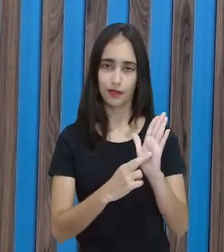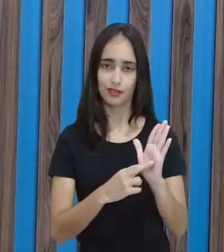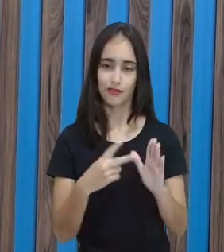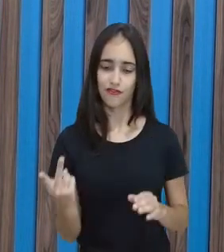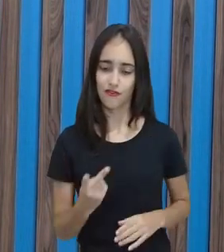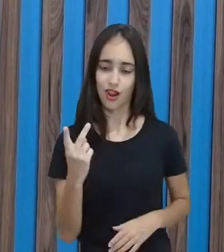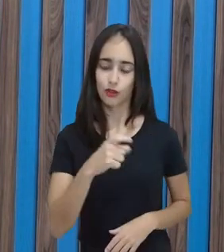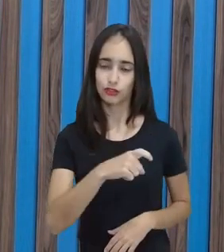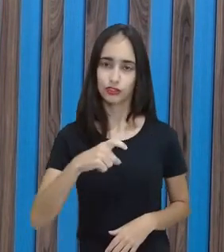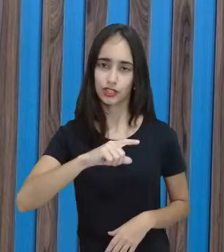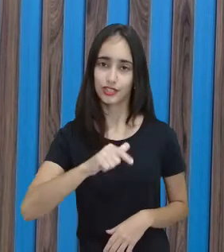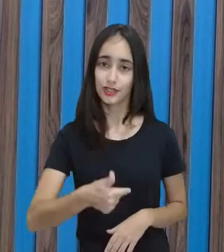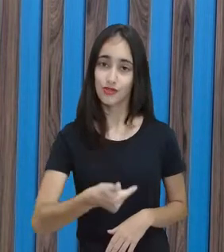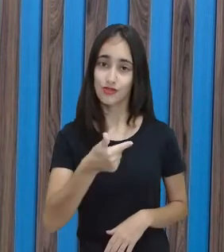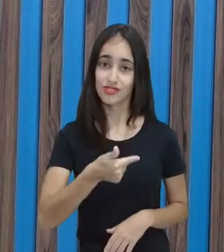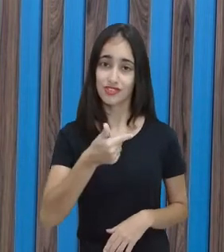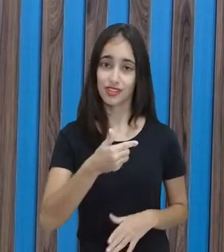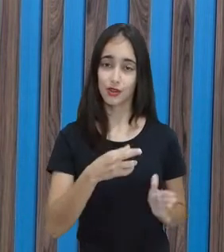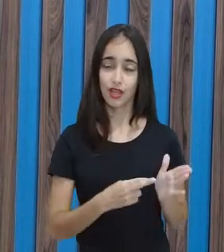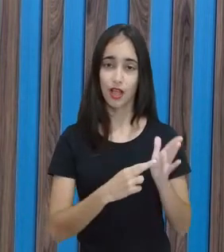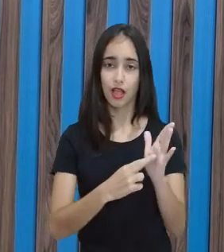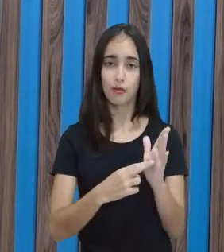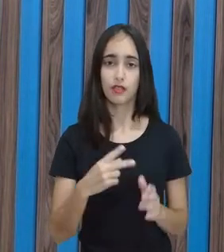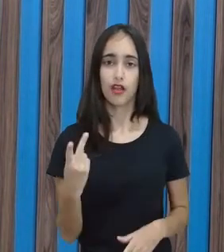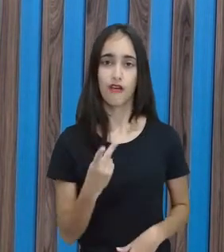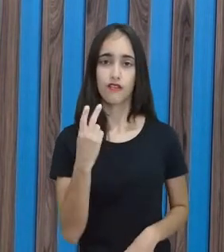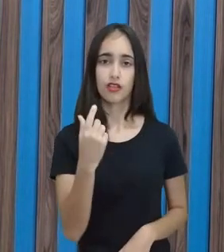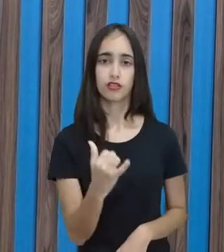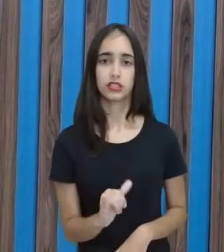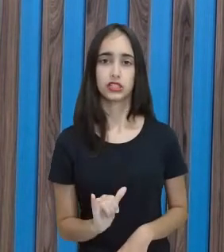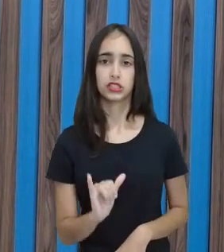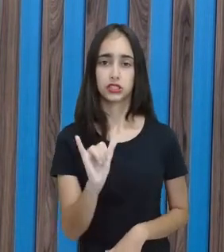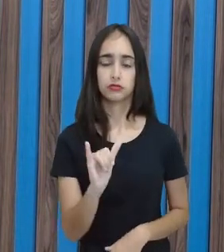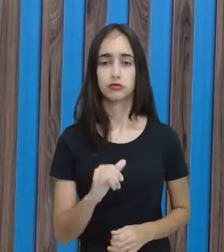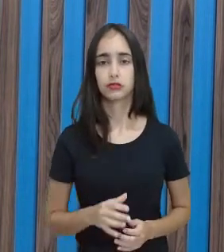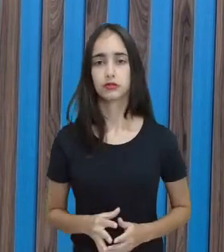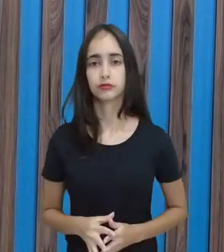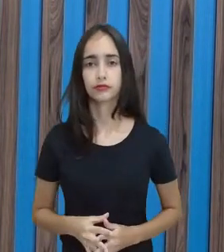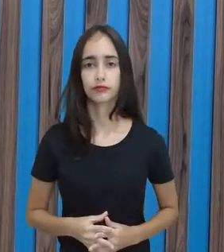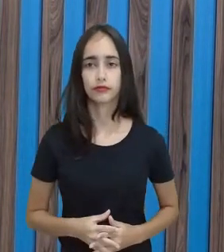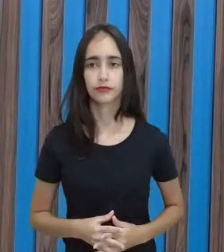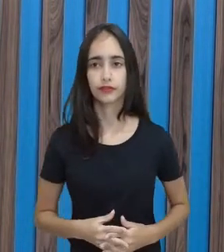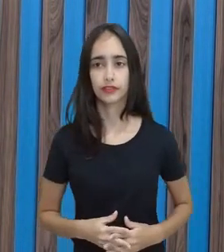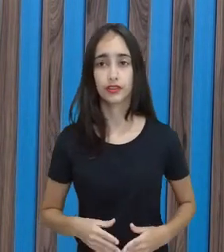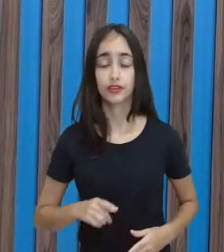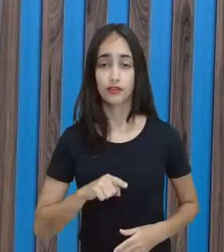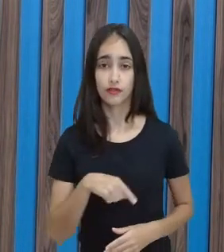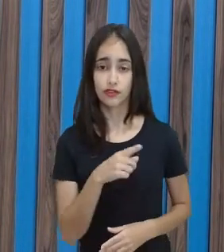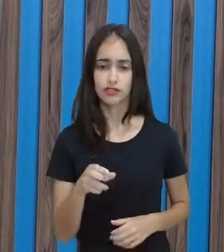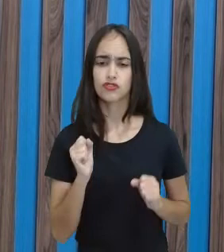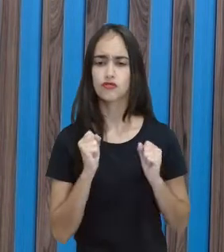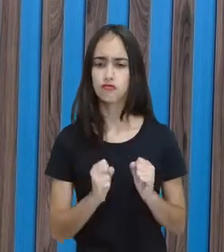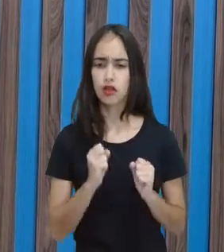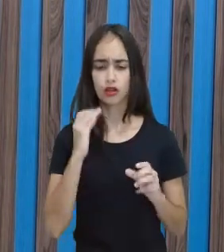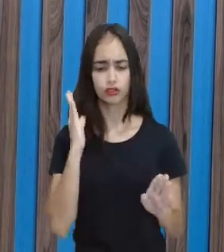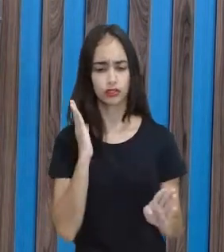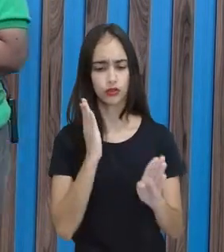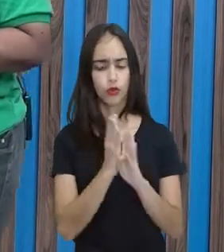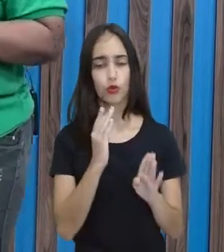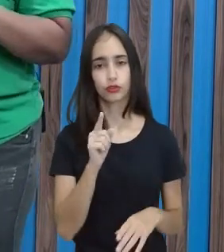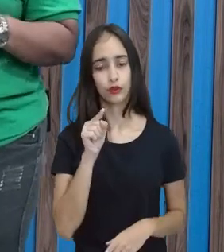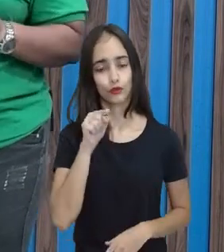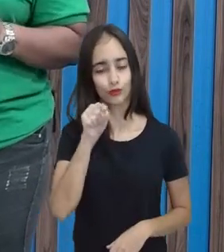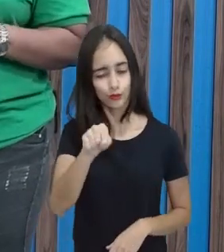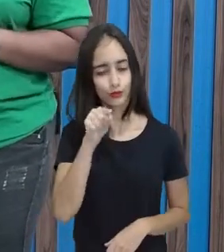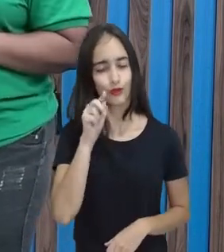de y. Você faz o prolongamento desses dois valores, você encontra aqui um ponto.